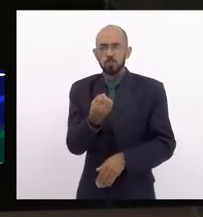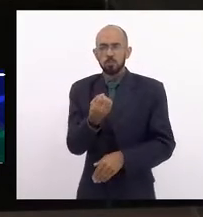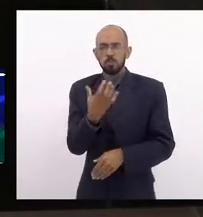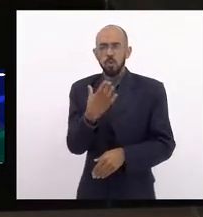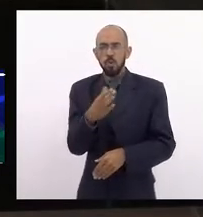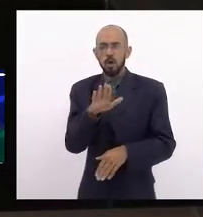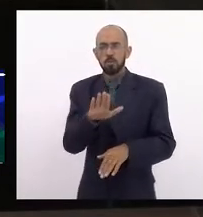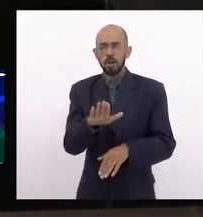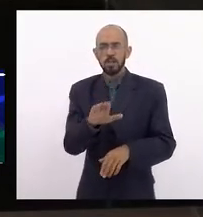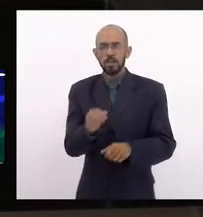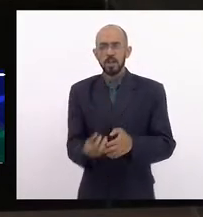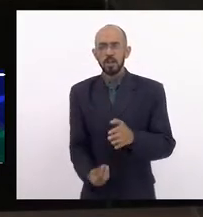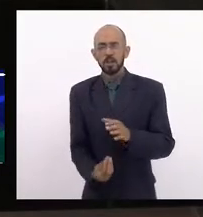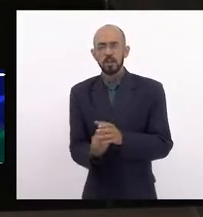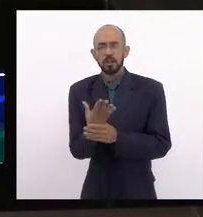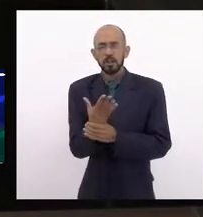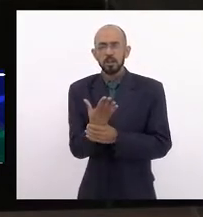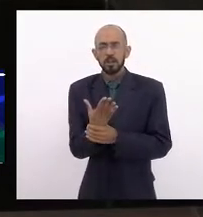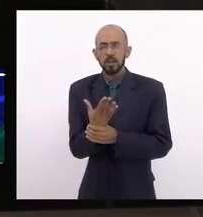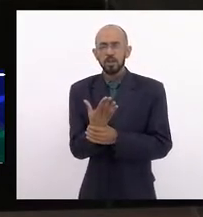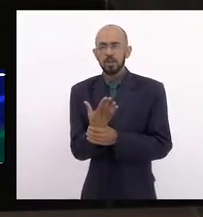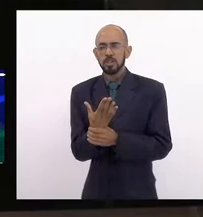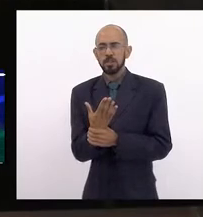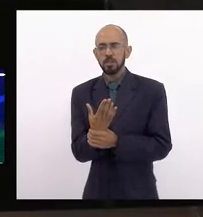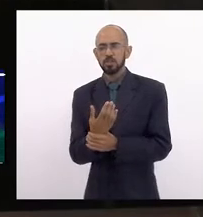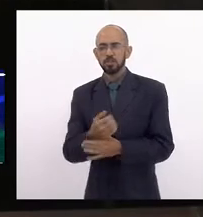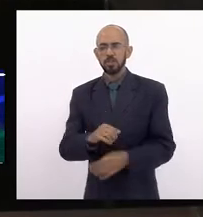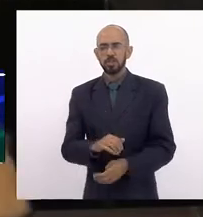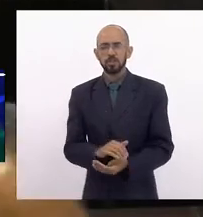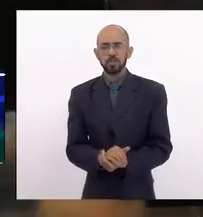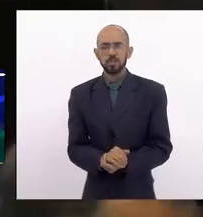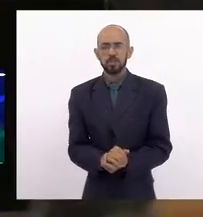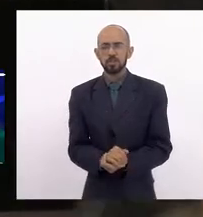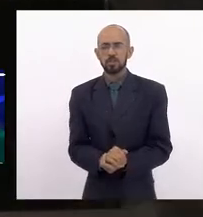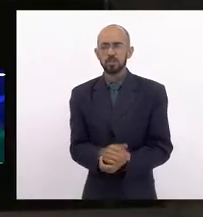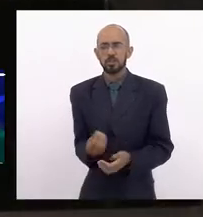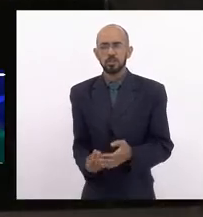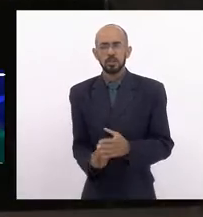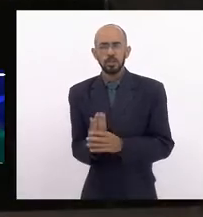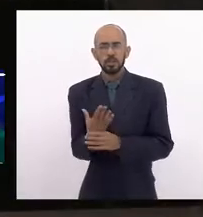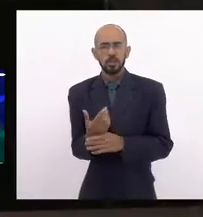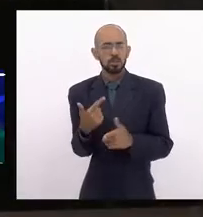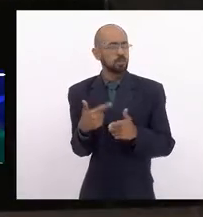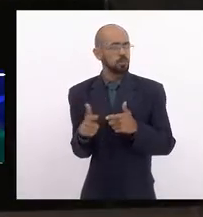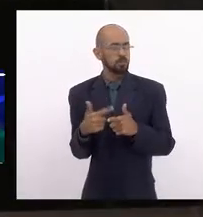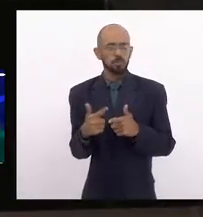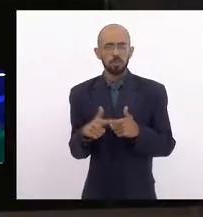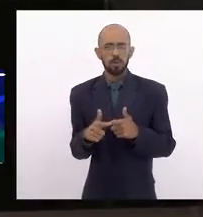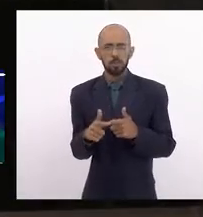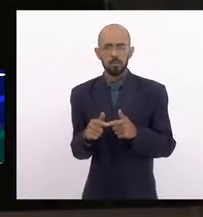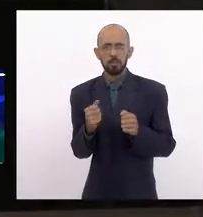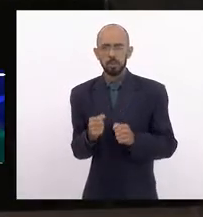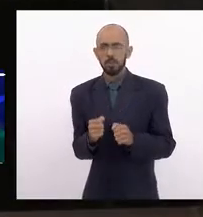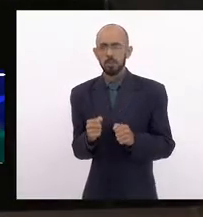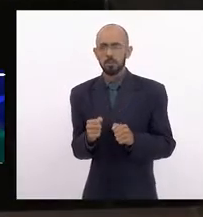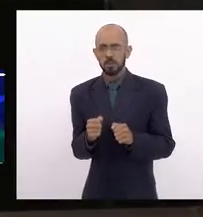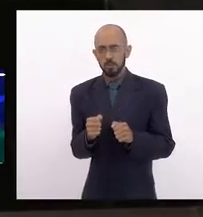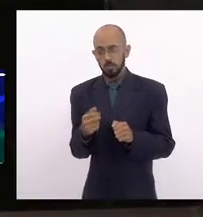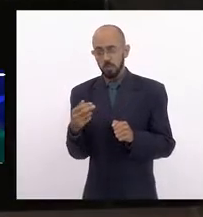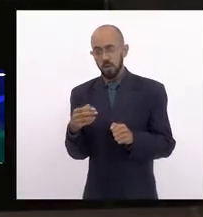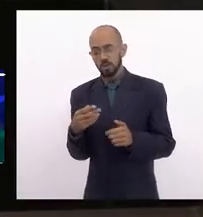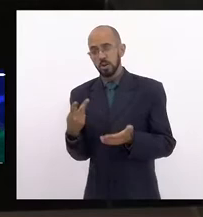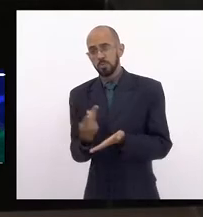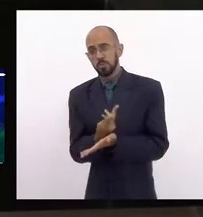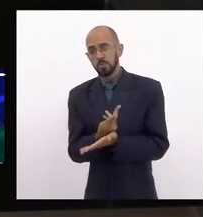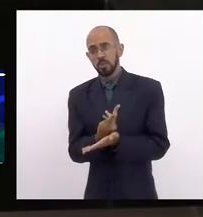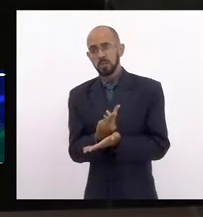ela produz uma estabilidade porque a alguém pode entrar no culto isso